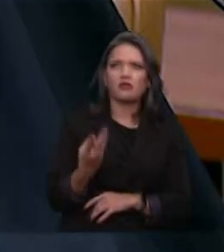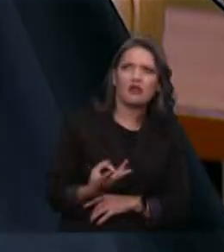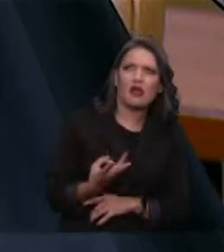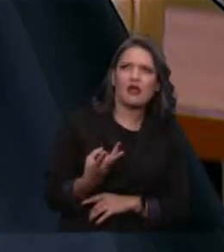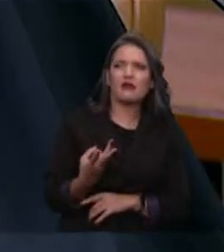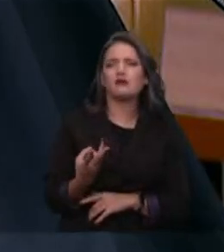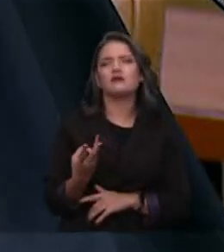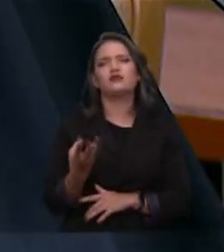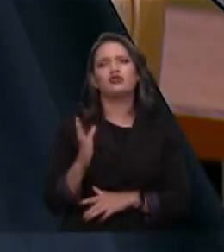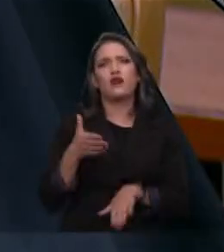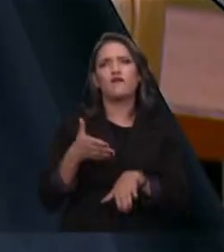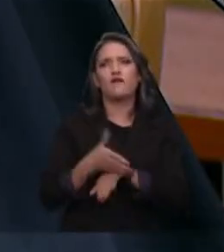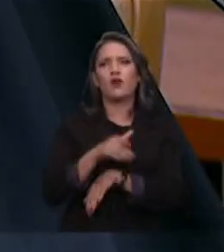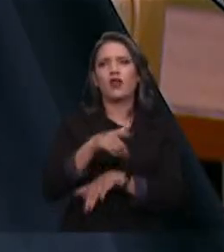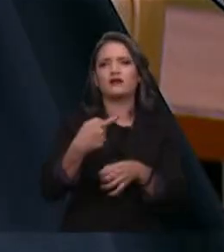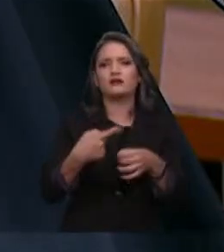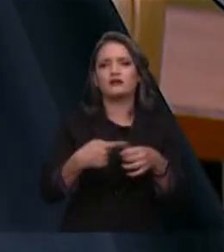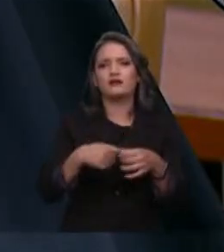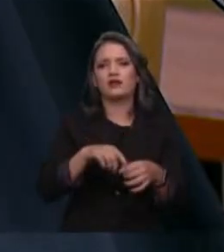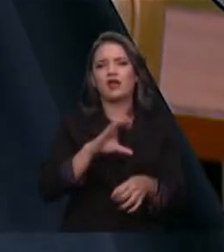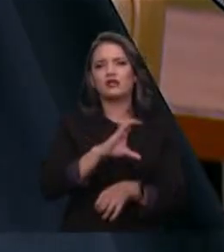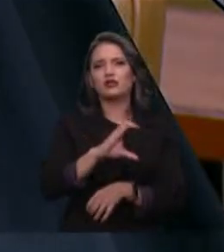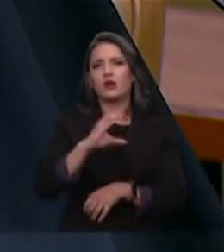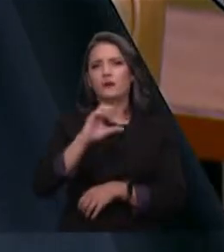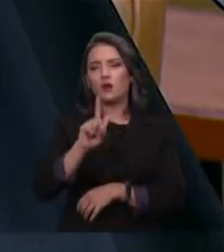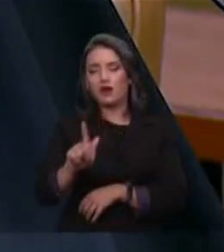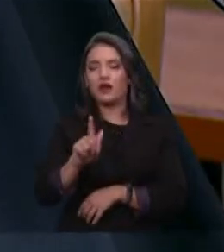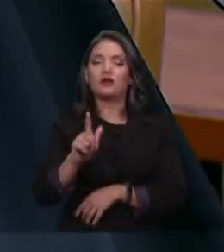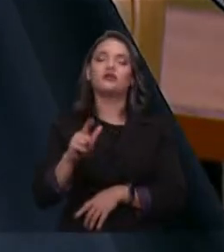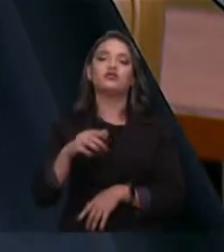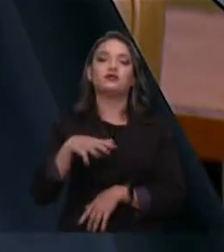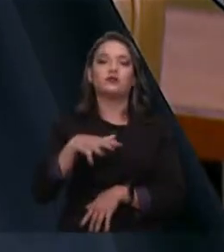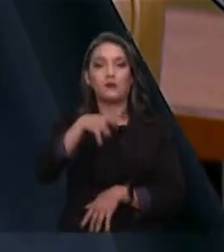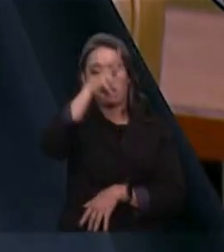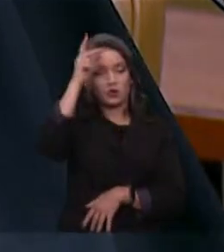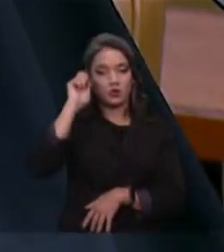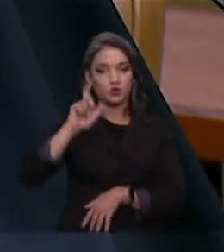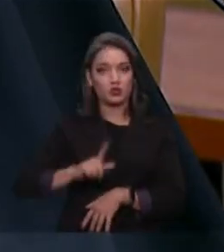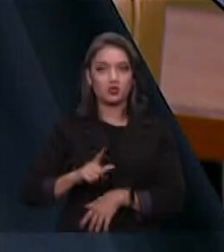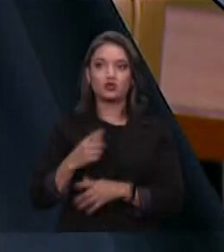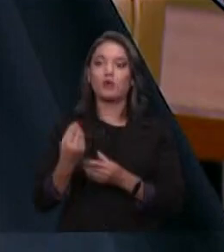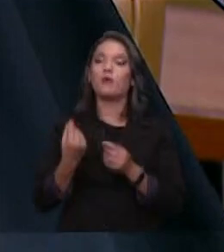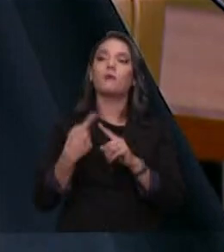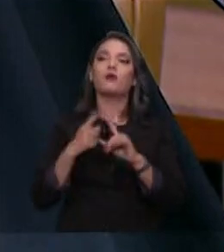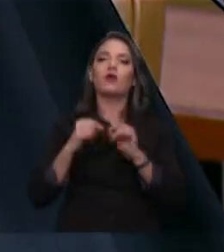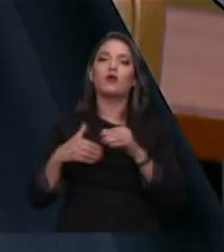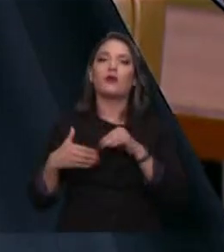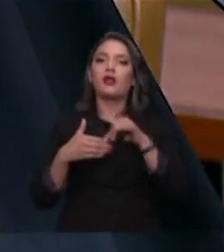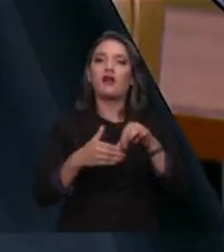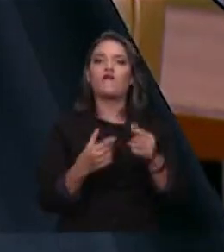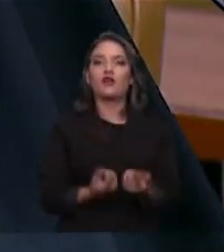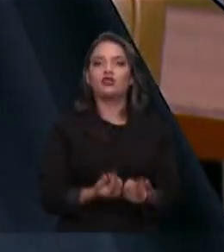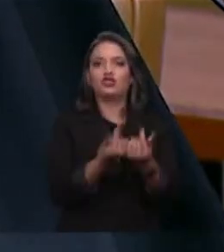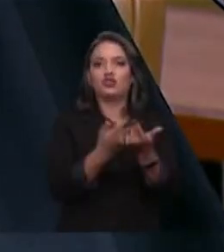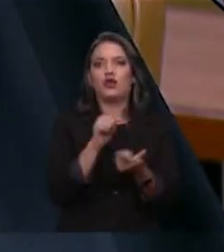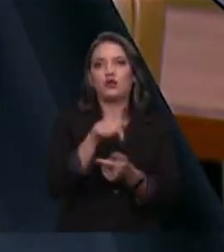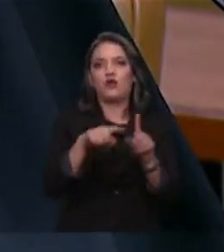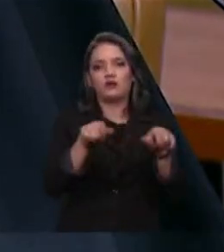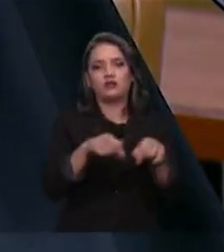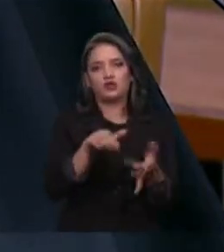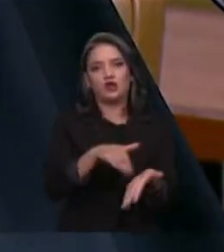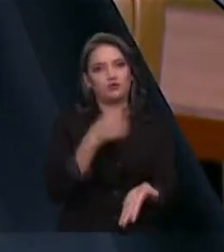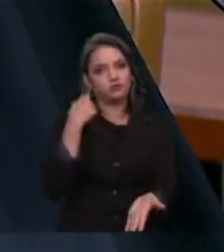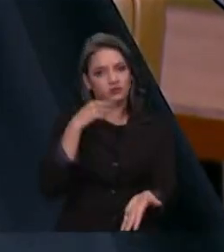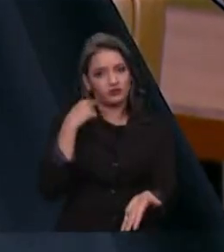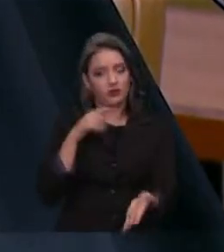em duas ou três ocasiões à cidade de Campo Grande, Mato Grosso do Sul, para realizar entregas de dinheiro, tendo como destino o escritório de advocacia. Não foi preciso,